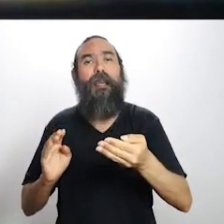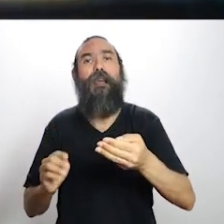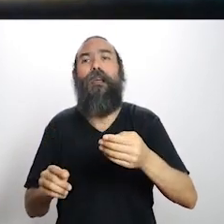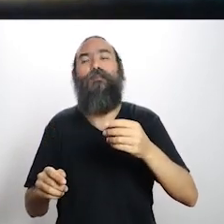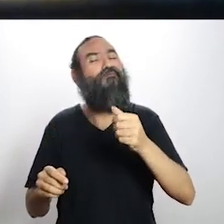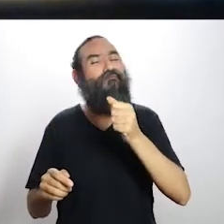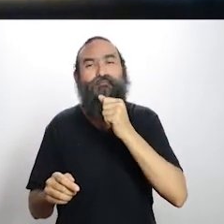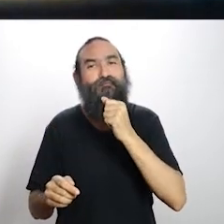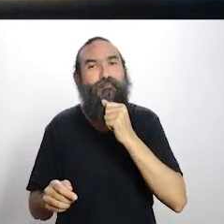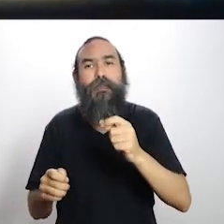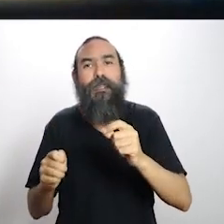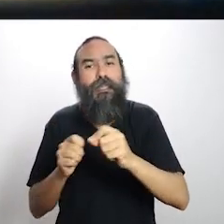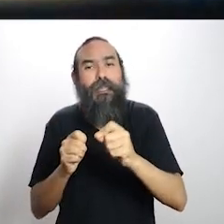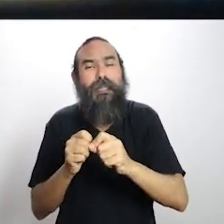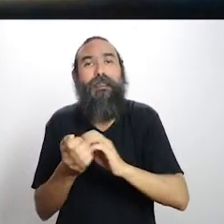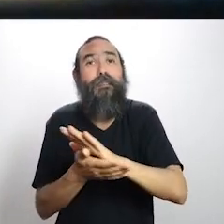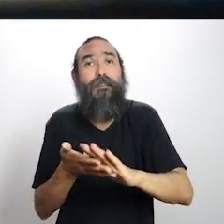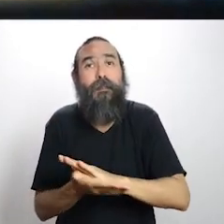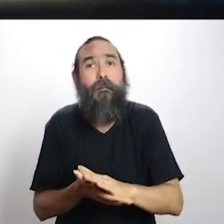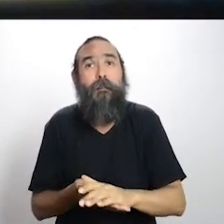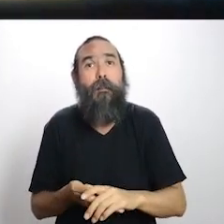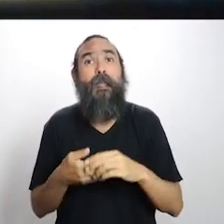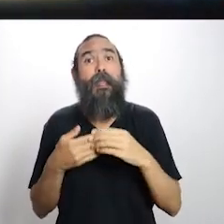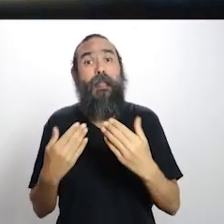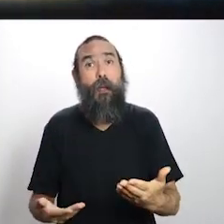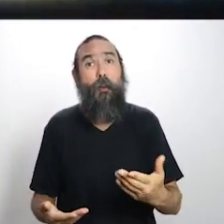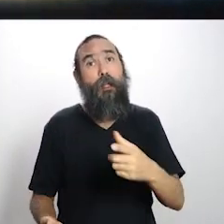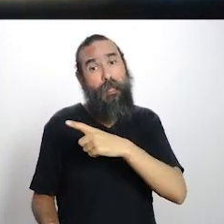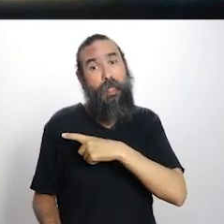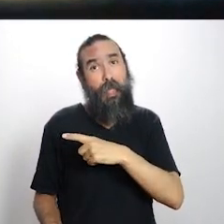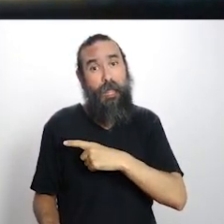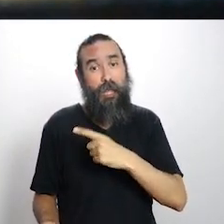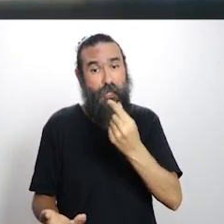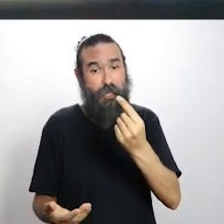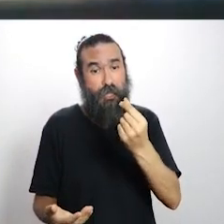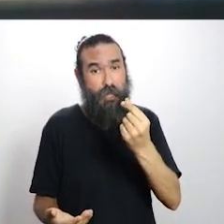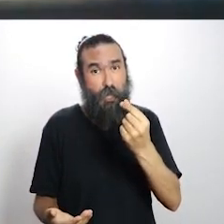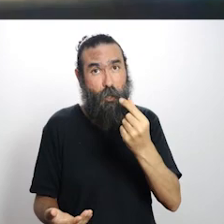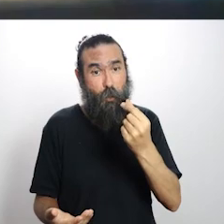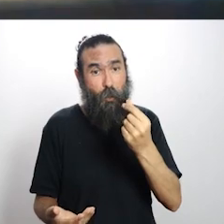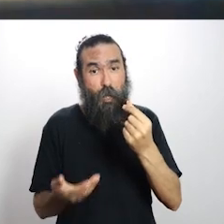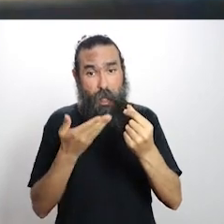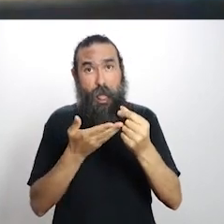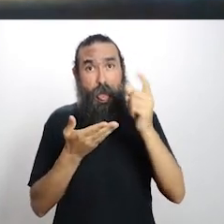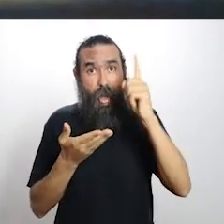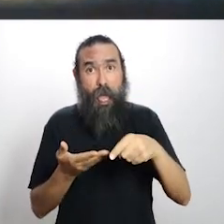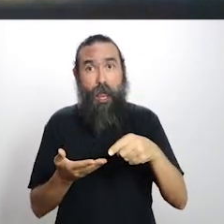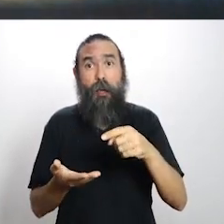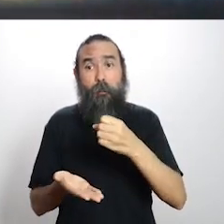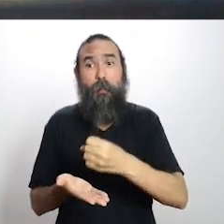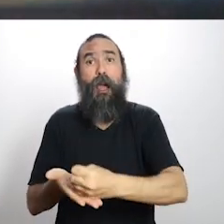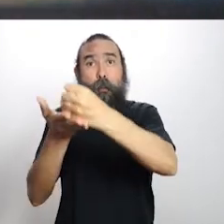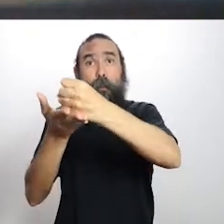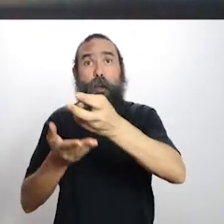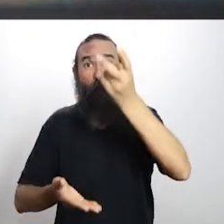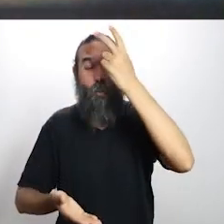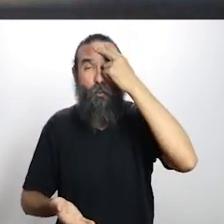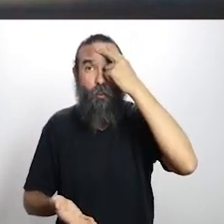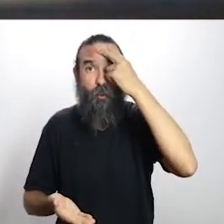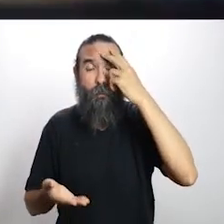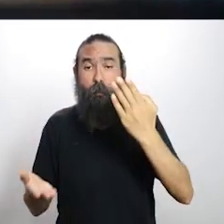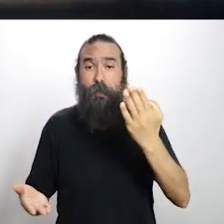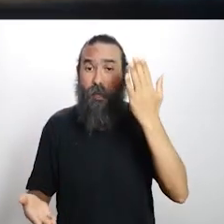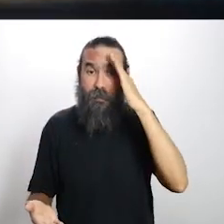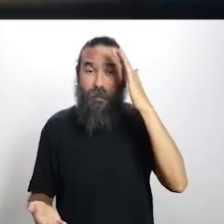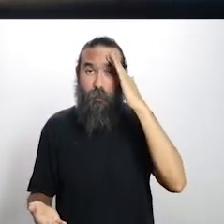portanto, havia um bloco de recursos para a cultura que estavam vetados e contingenciados. Então, nós sabíamos